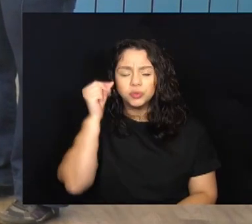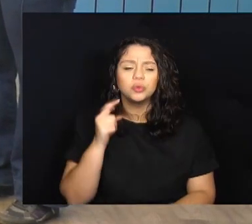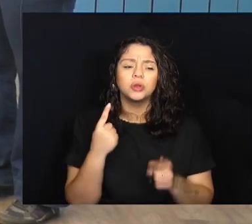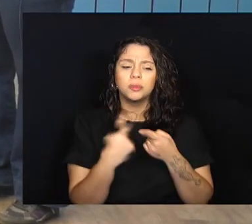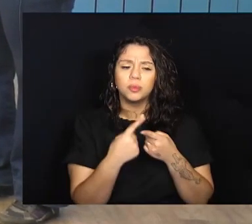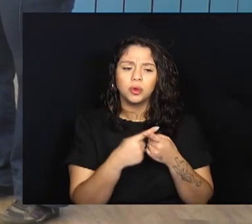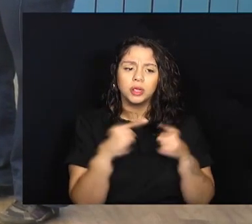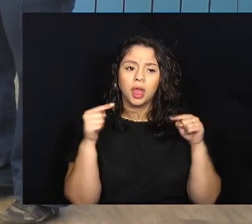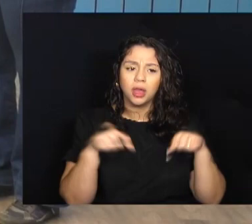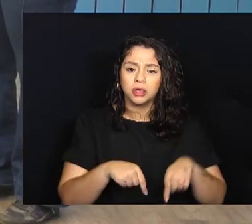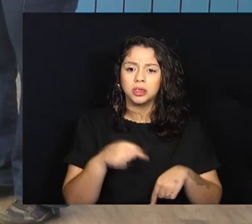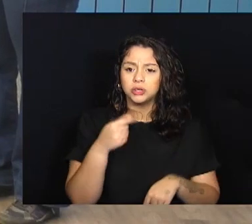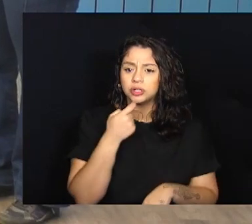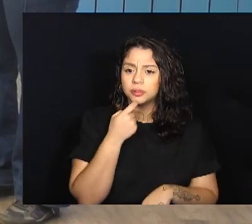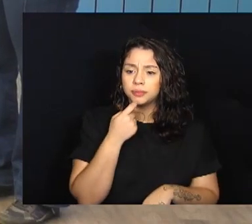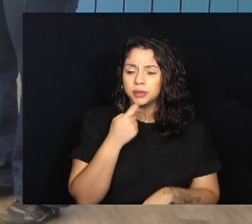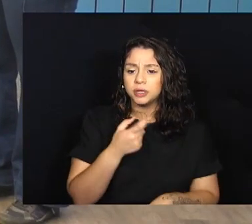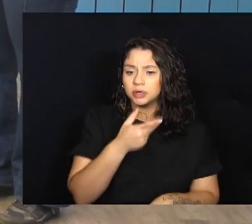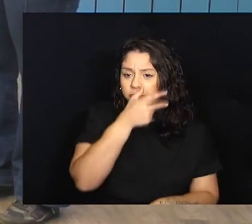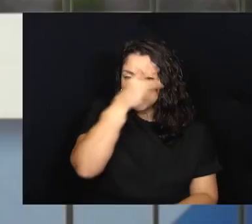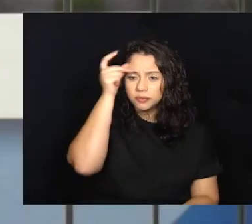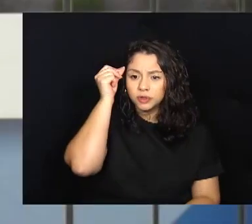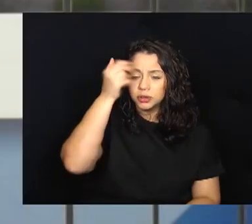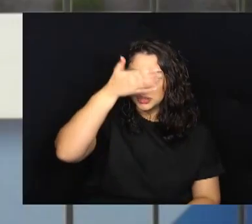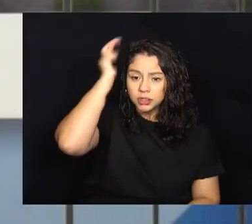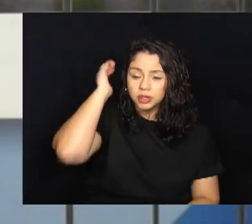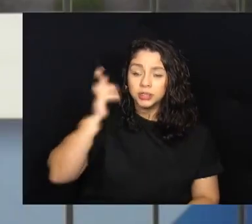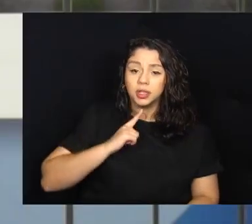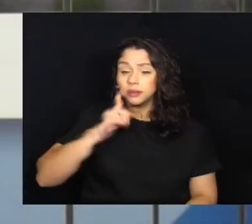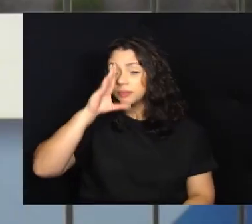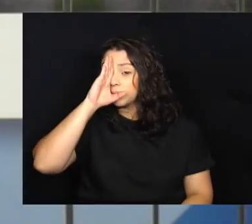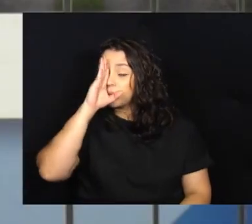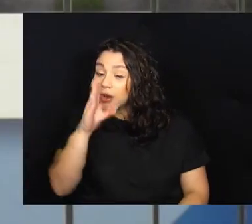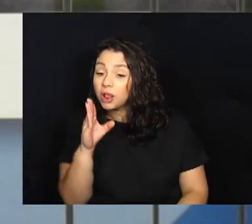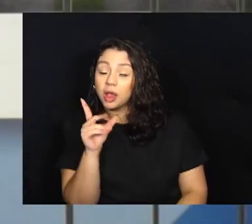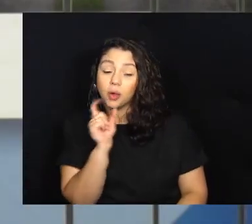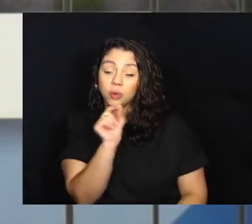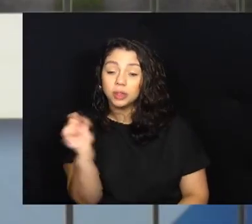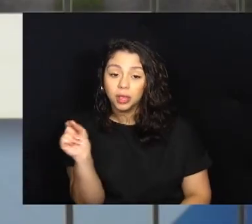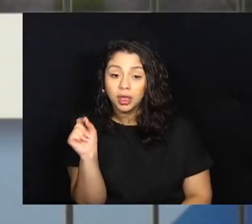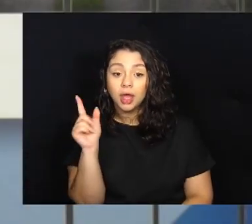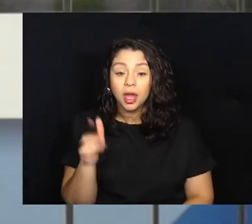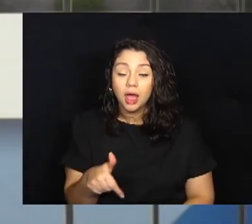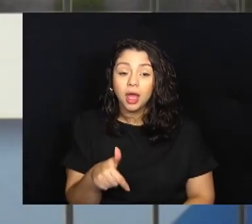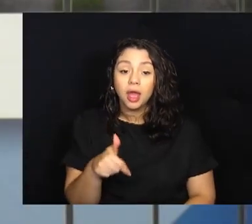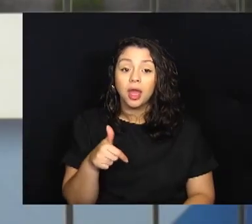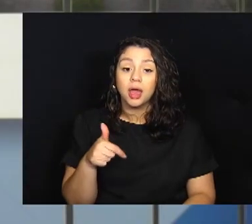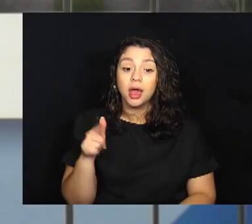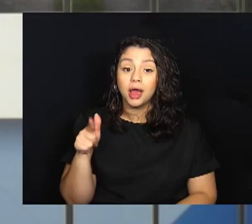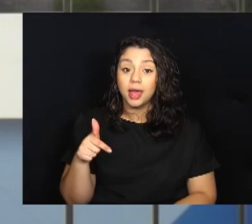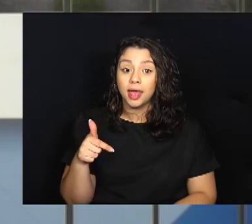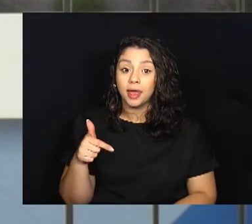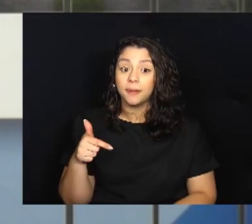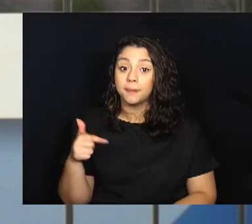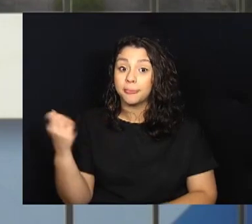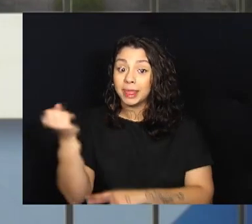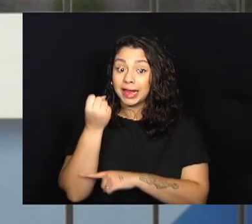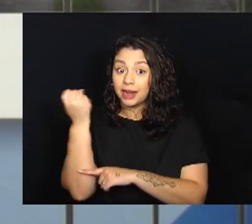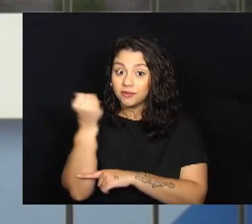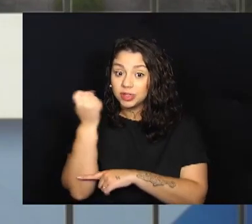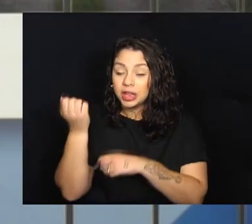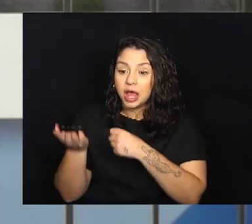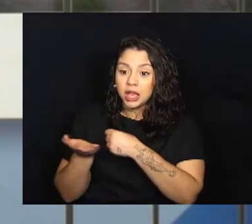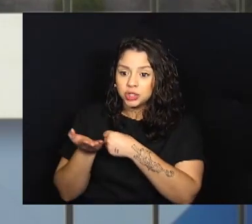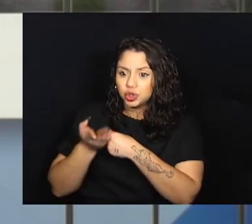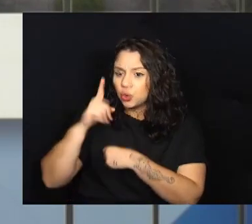municipal de Campinas, o prefeito Dário Saad, tem dado prioridade para alta e média complexidade, para